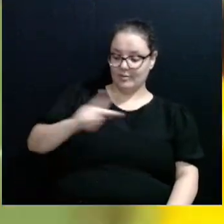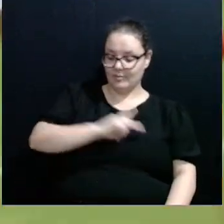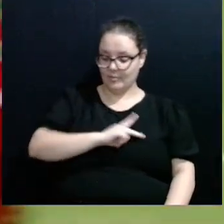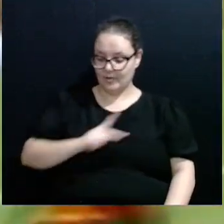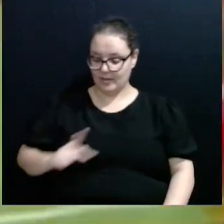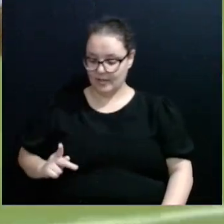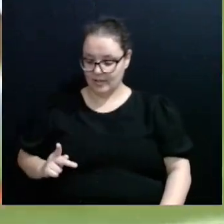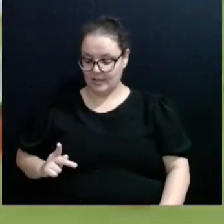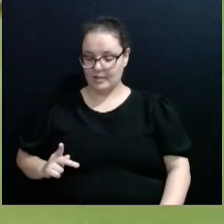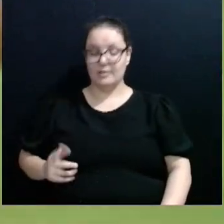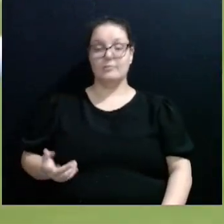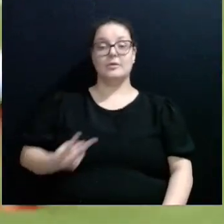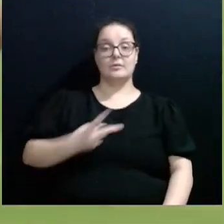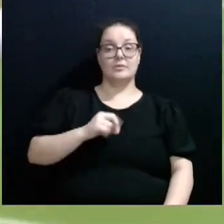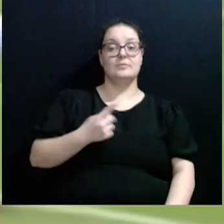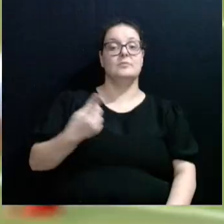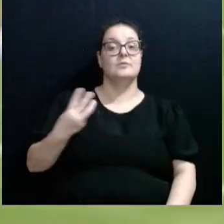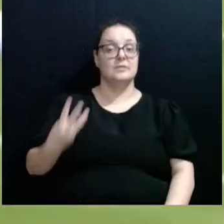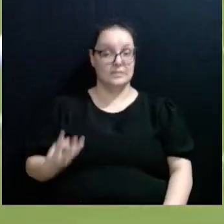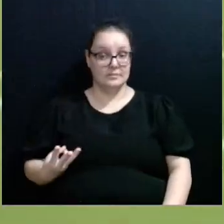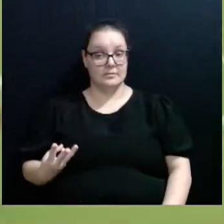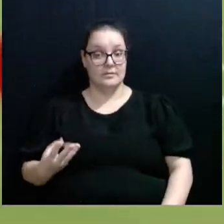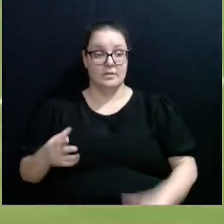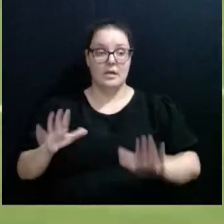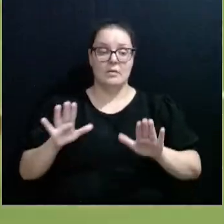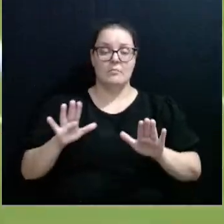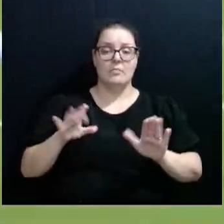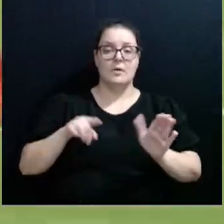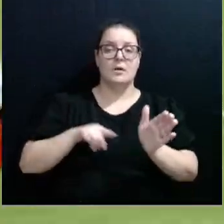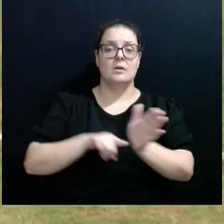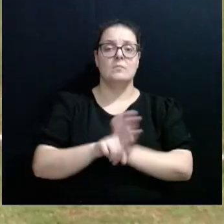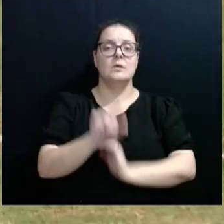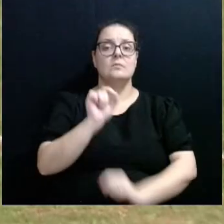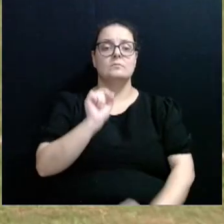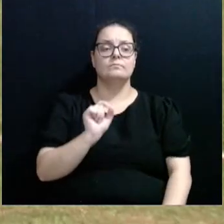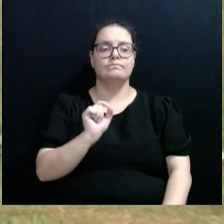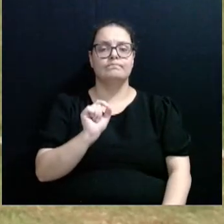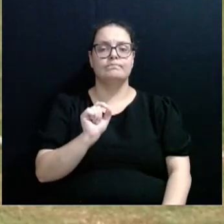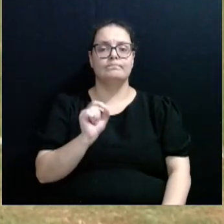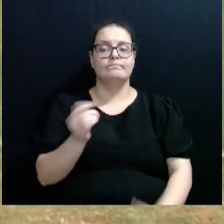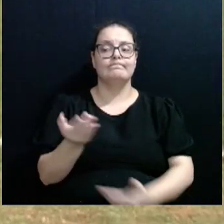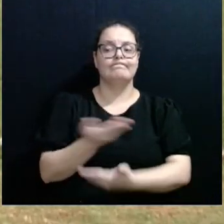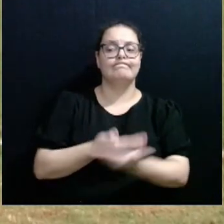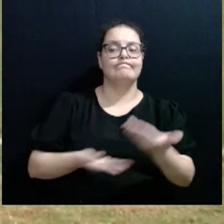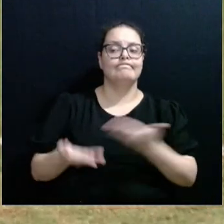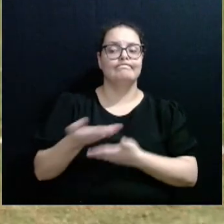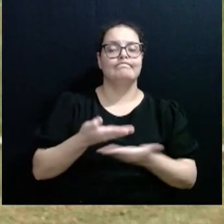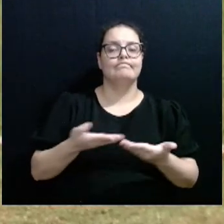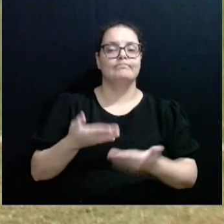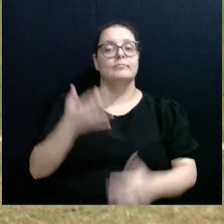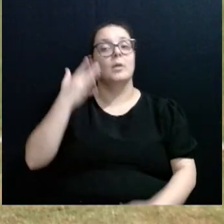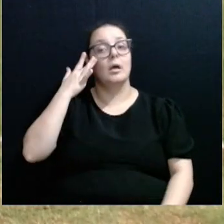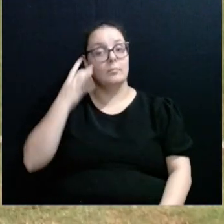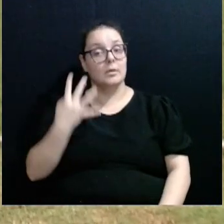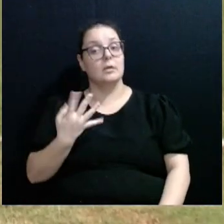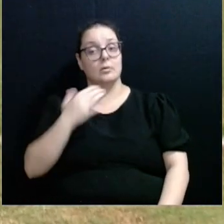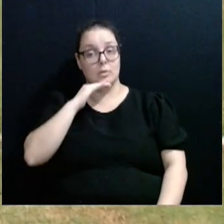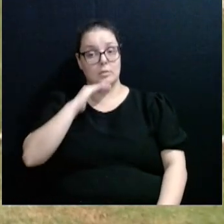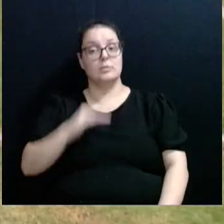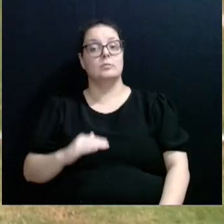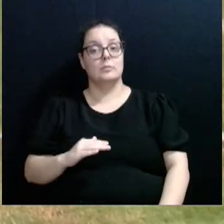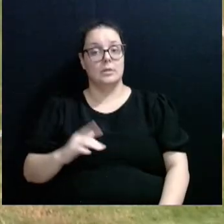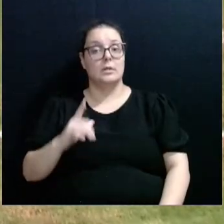2013, mas fica o questionamento e o entrosamento. Amanhã, 4 horas da tarde, teremos a